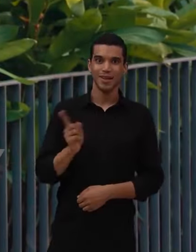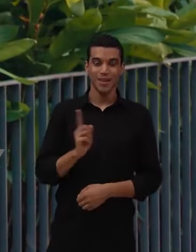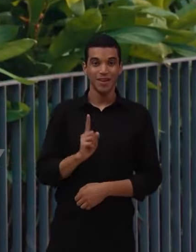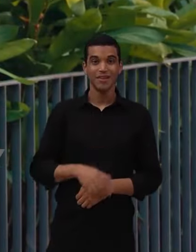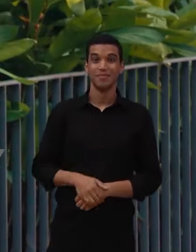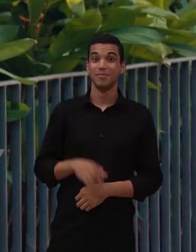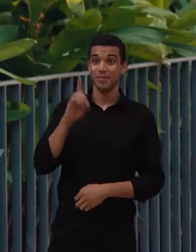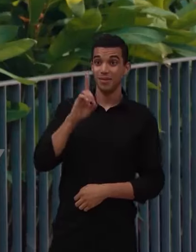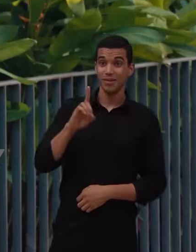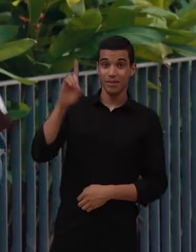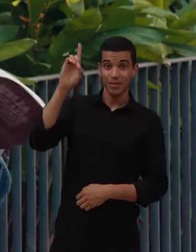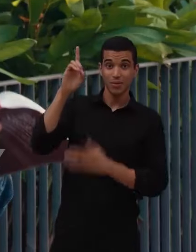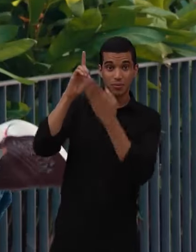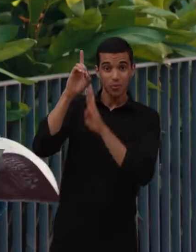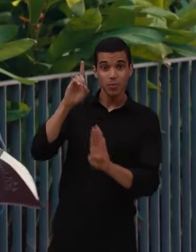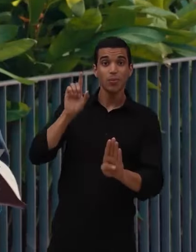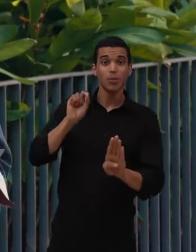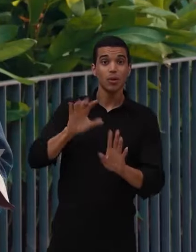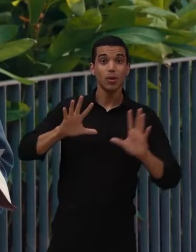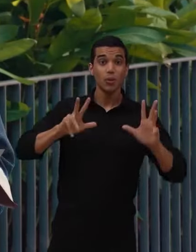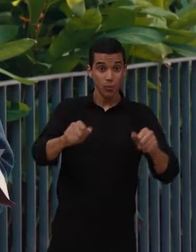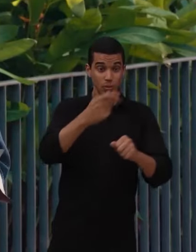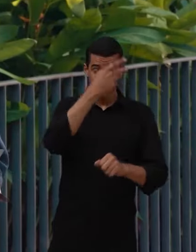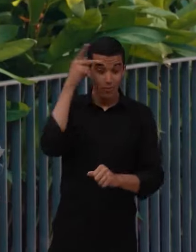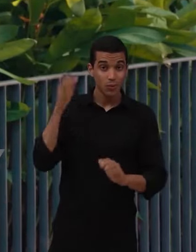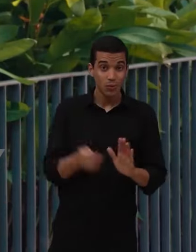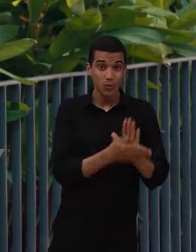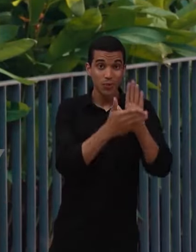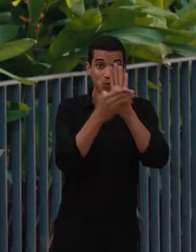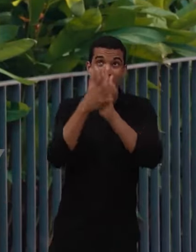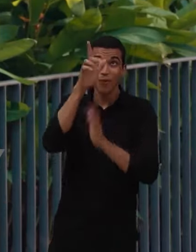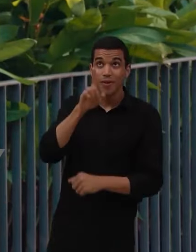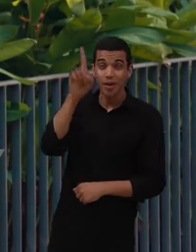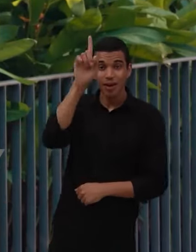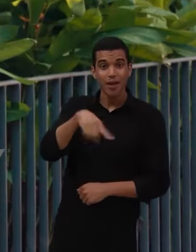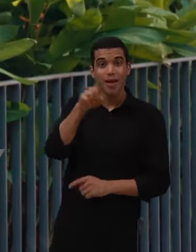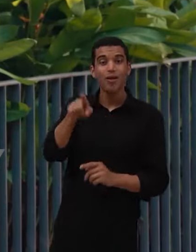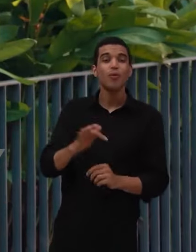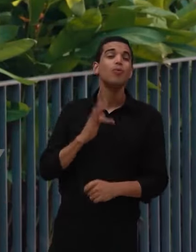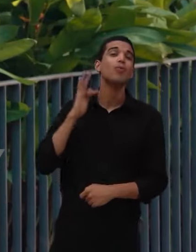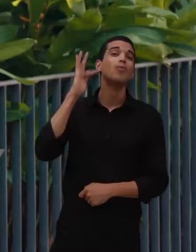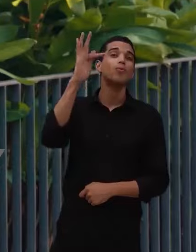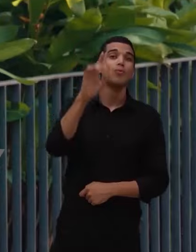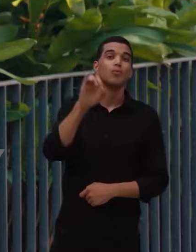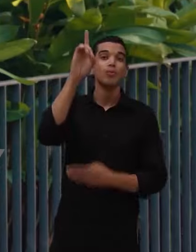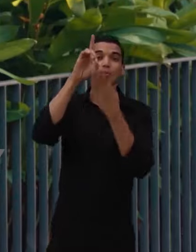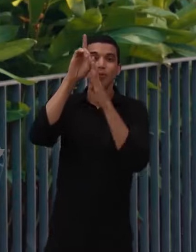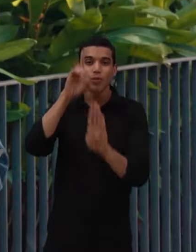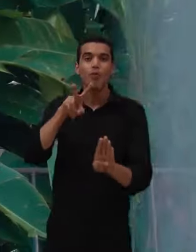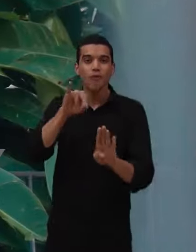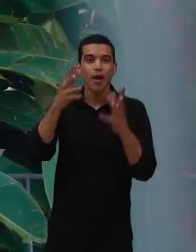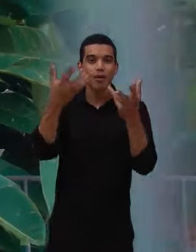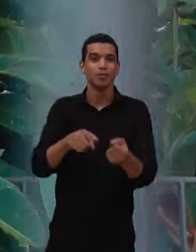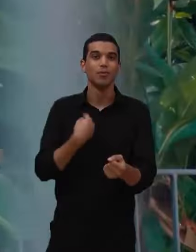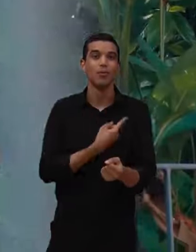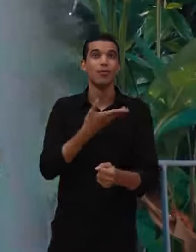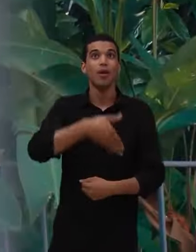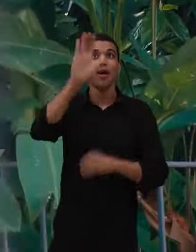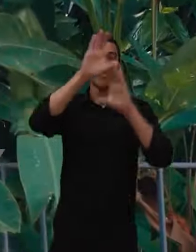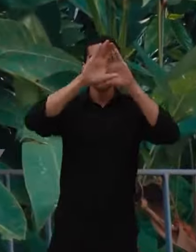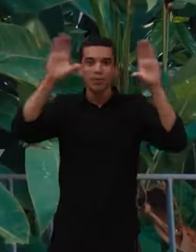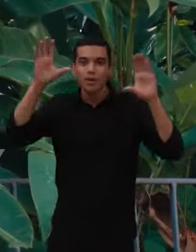a promessa de todos aqueles que louvam a Deus é de que um dia na eternidade, na glória eterna, também o